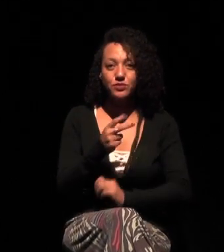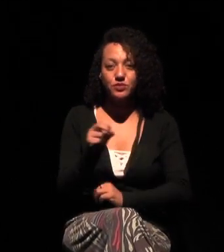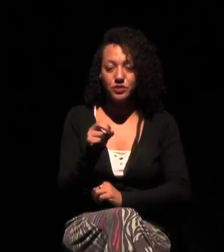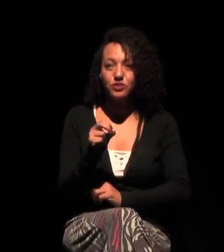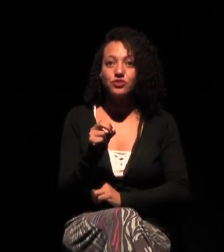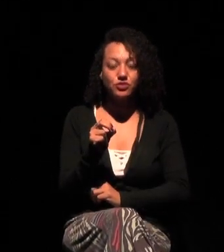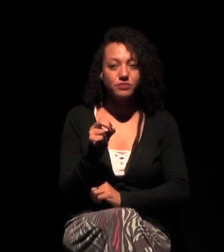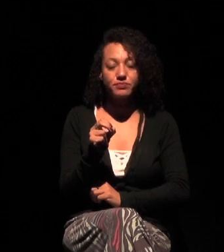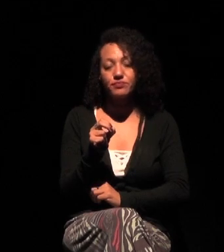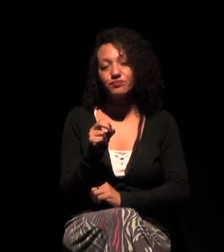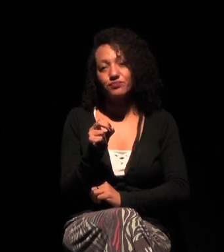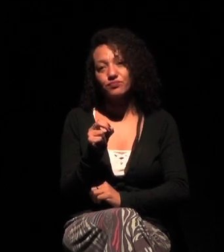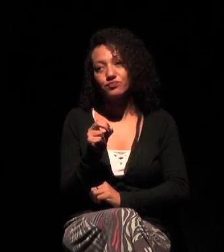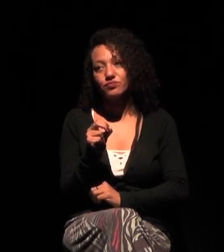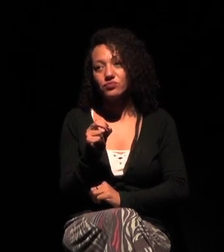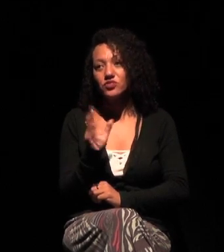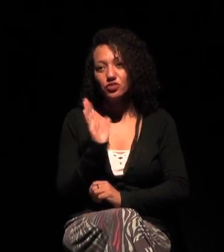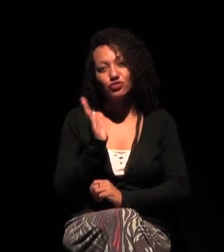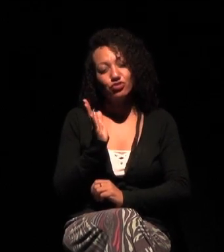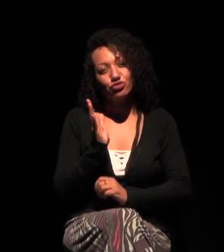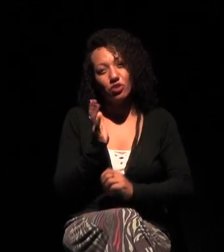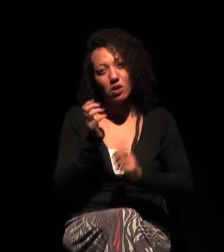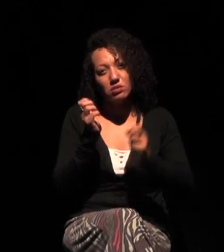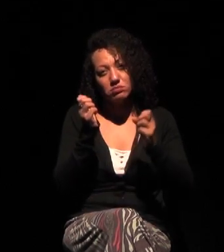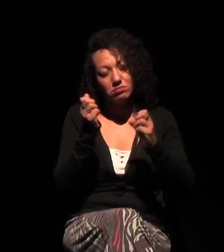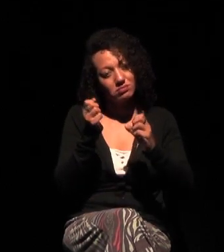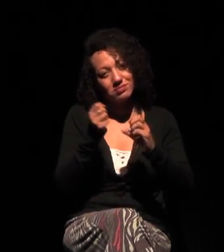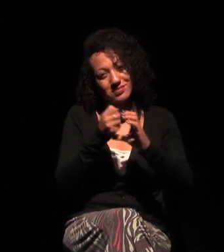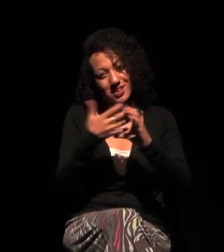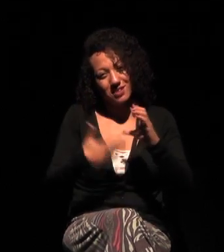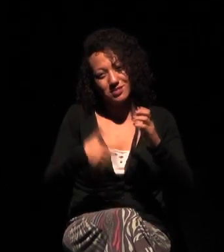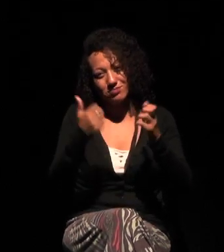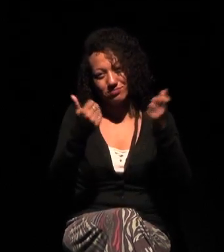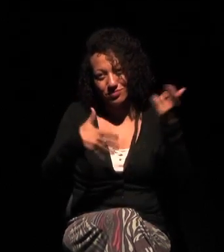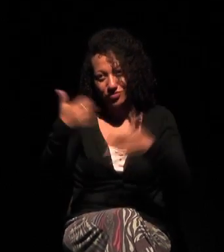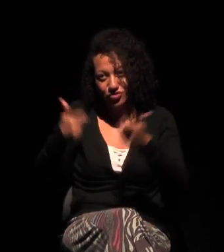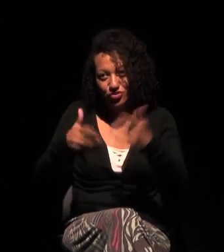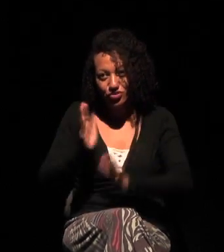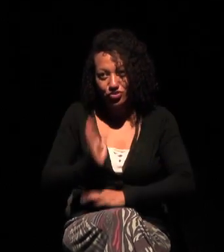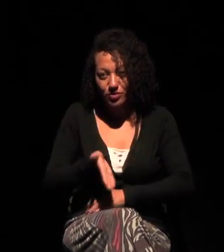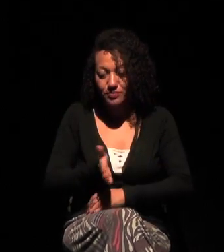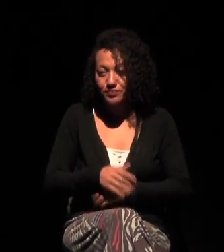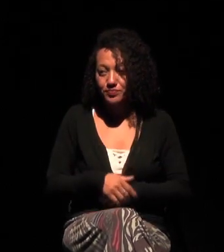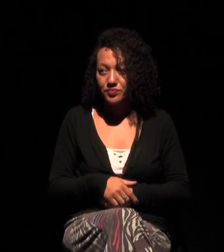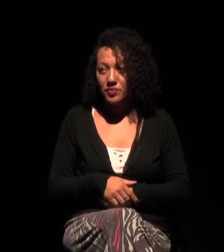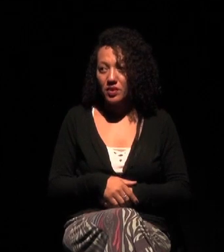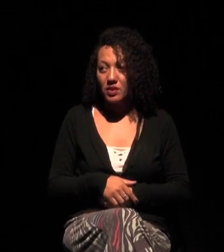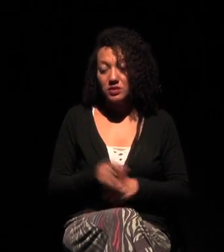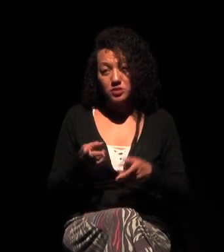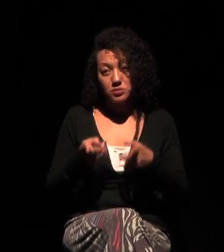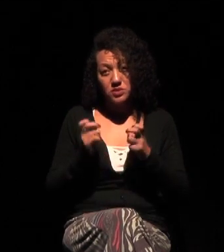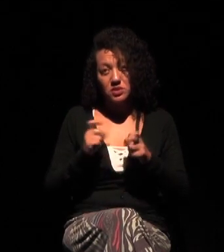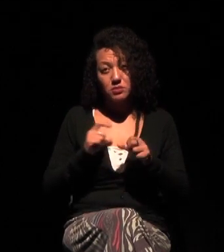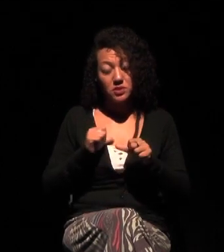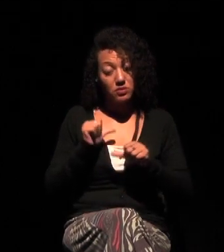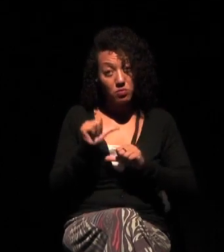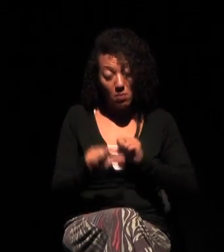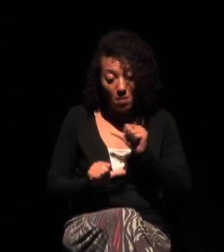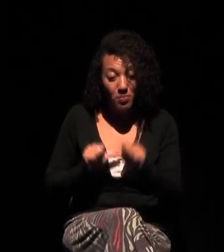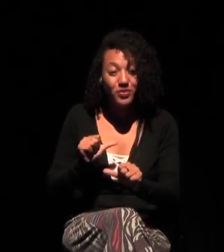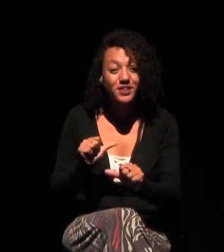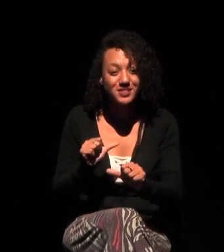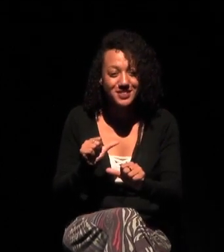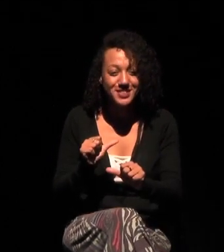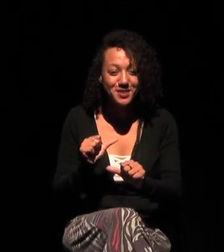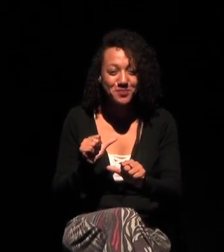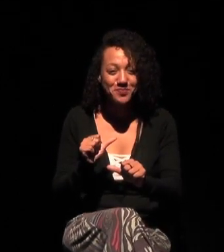muitíssimo caracterizava-se e o que tivemos foi uma uma mudança paradigmática como